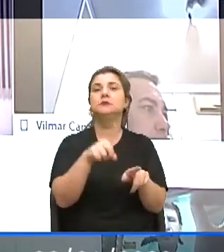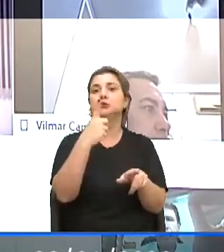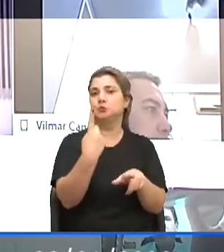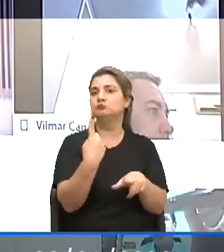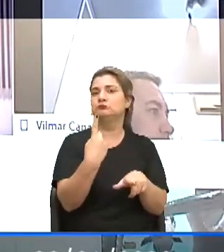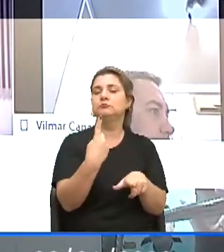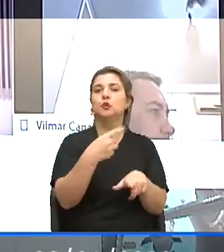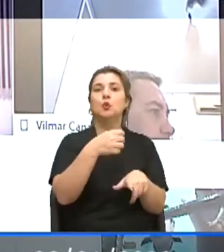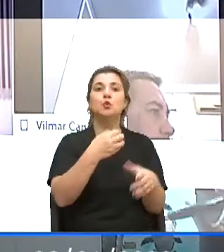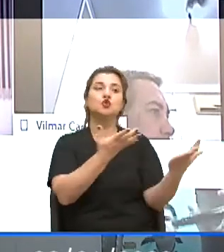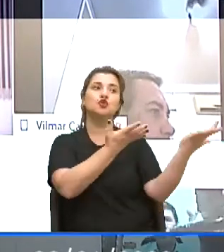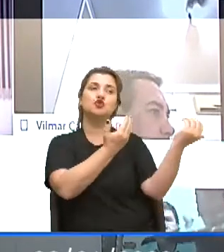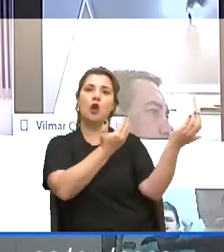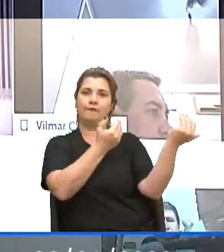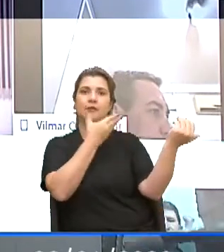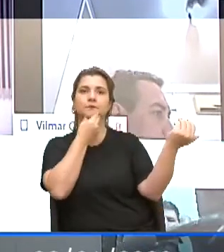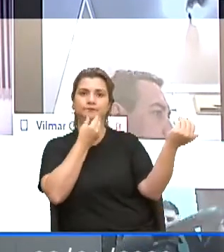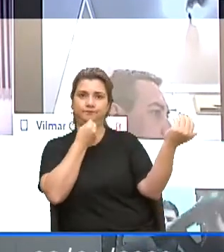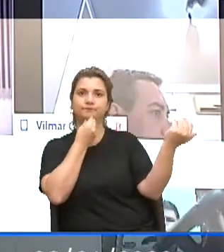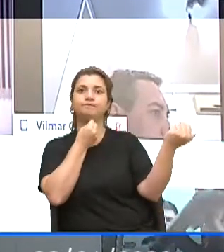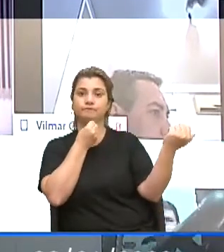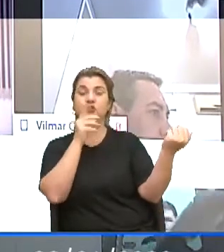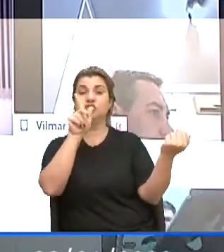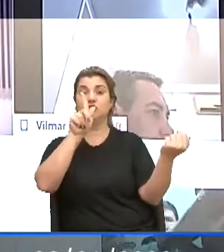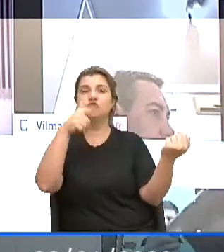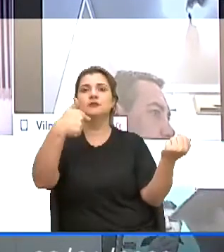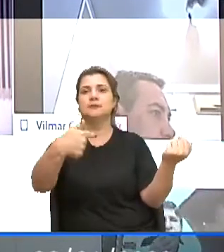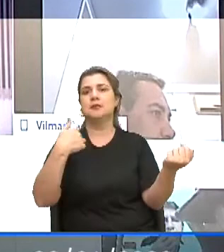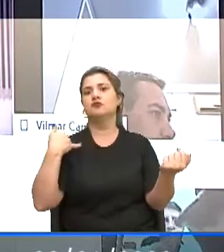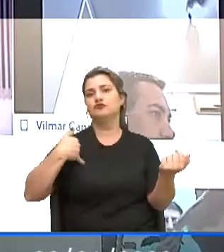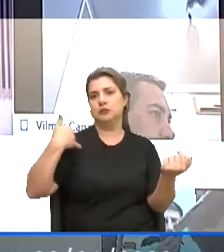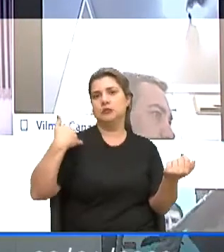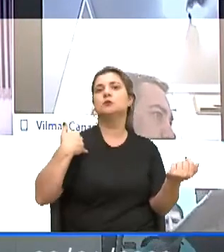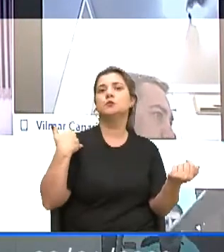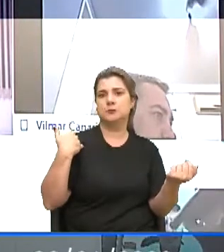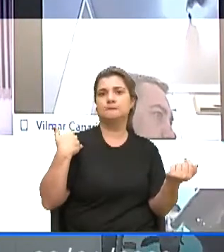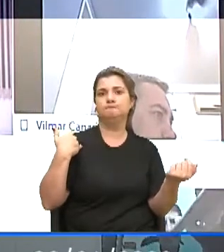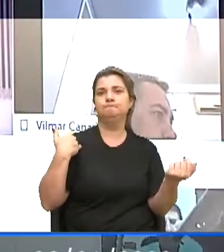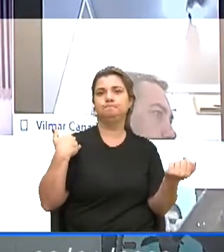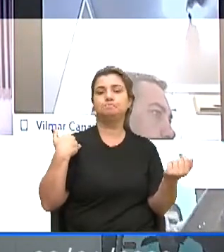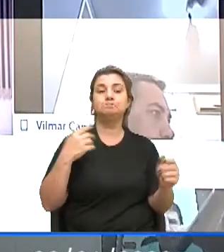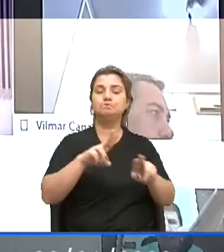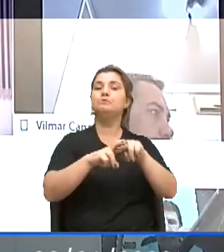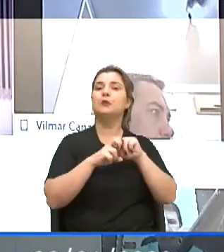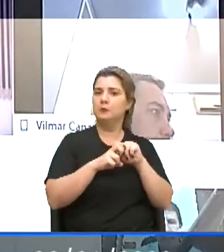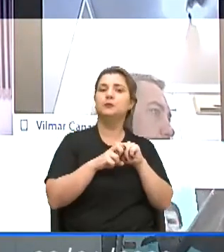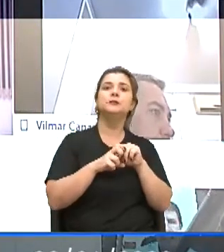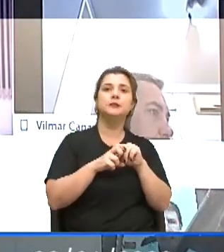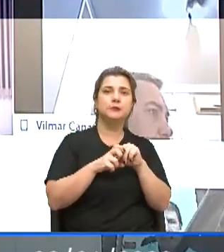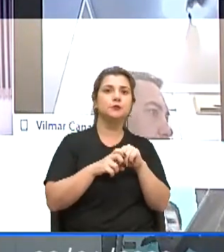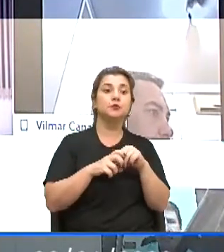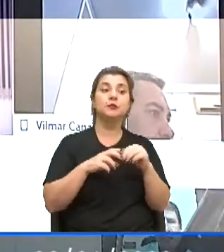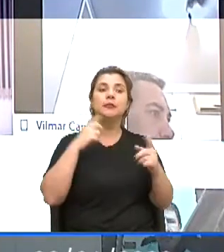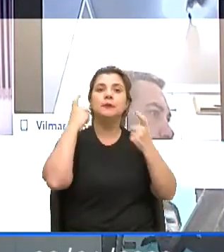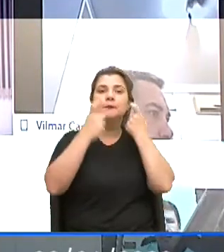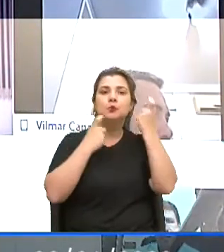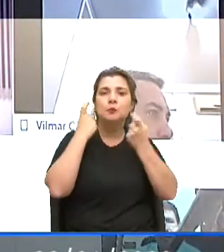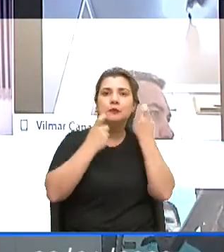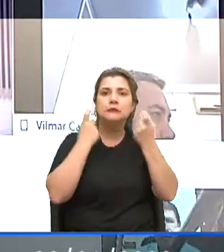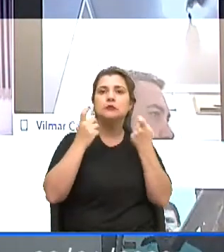da contaminação. Então, a nossa preocupação como representante do trabalhador, nesse sentido, é nós resguardar a saúde do